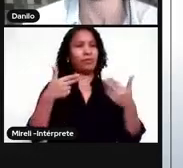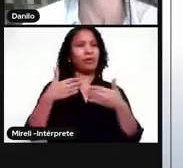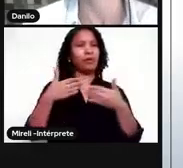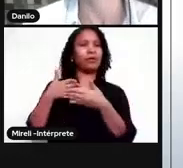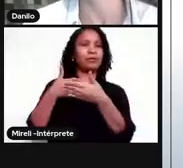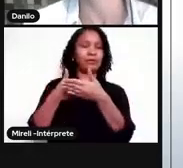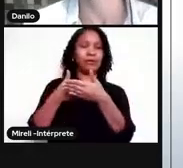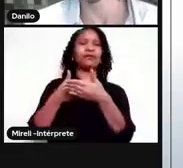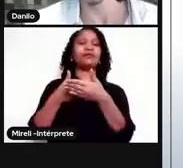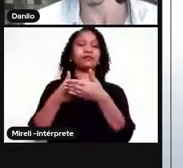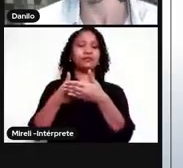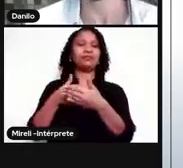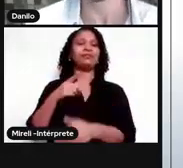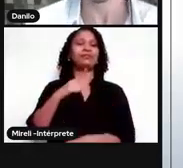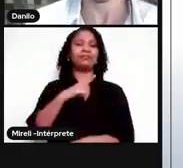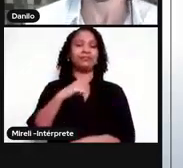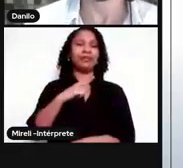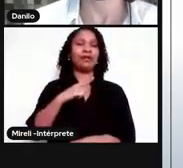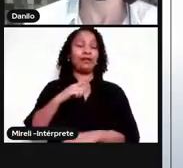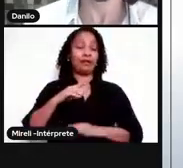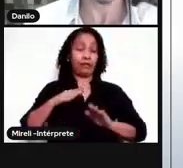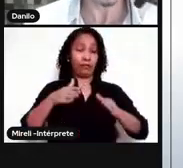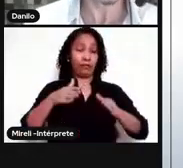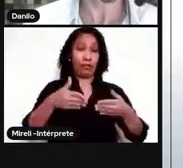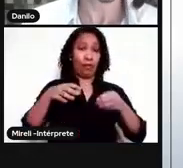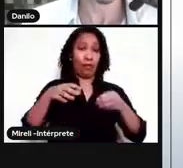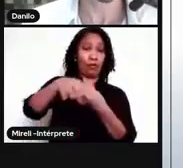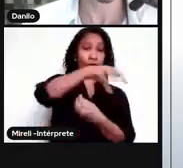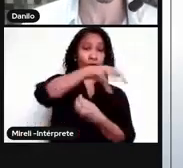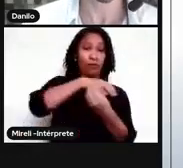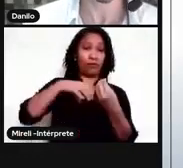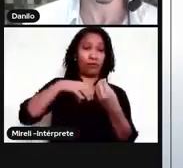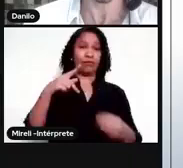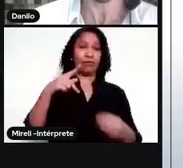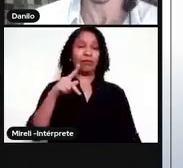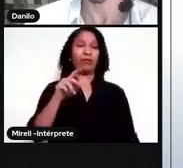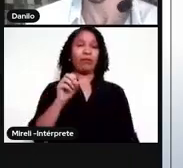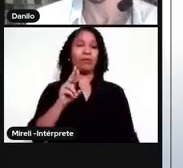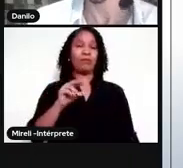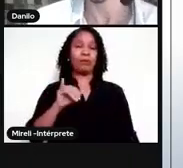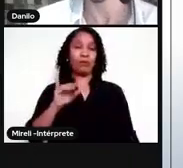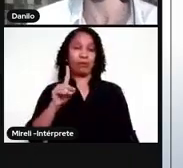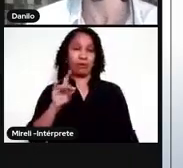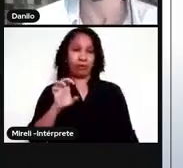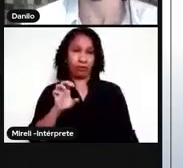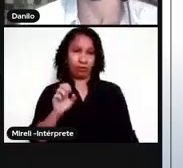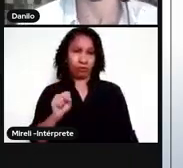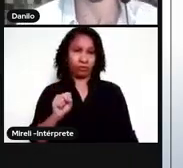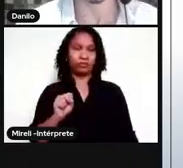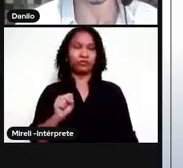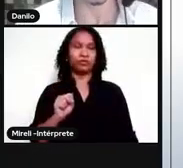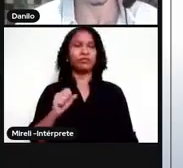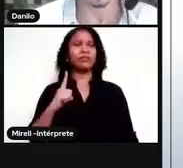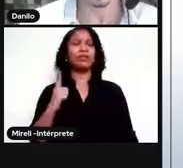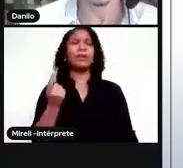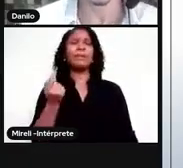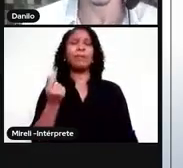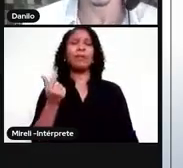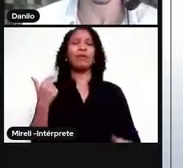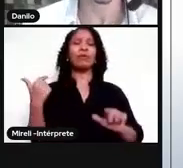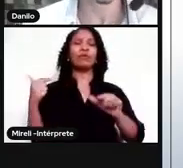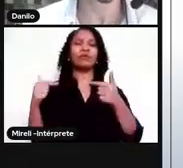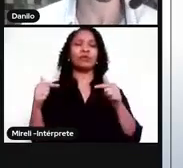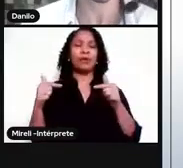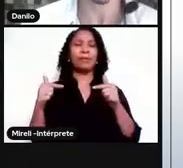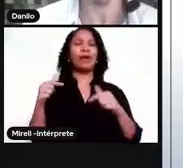diversidade, no caso de fungos poroides. Existem poucos trabalhos de ecologia e distribuição para esses organismos